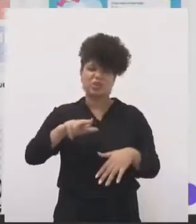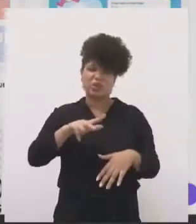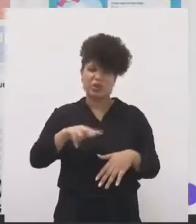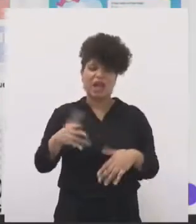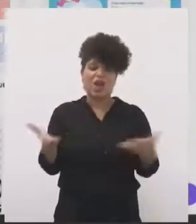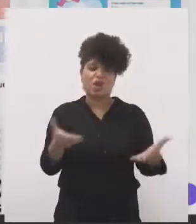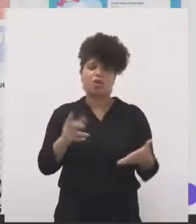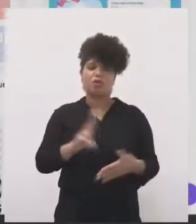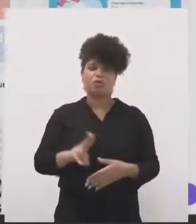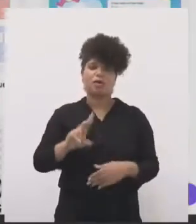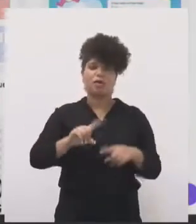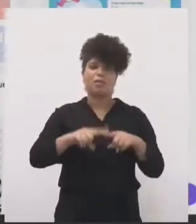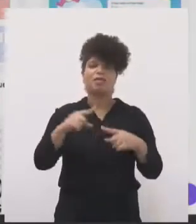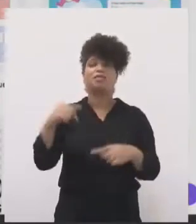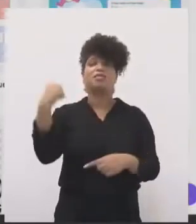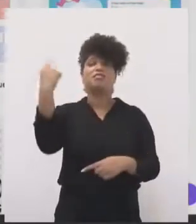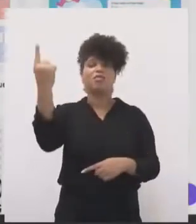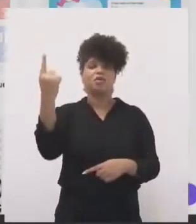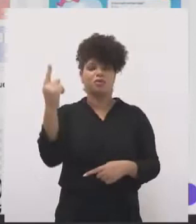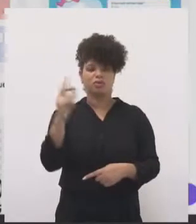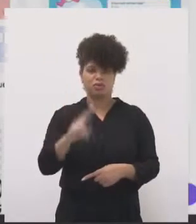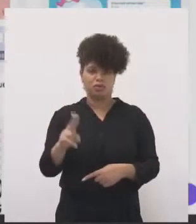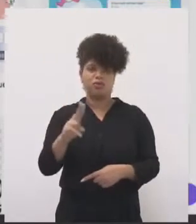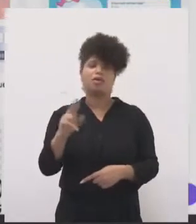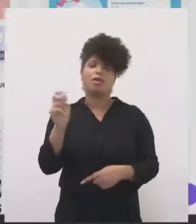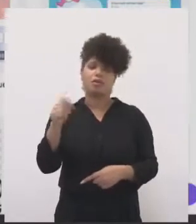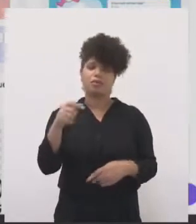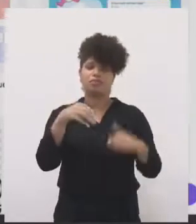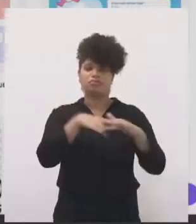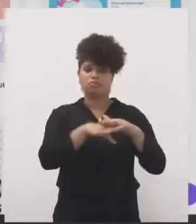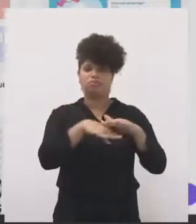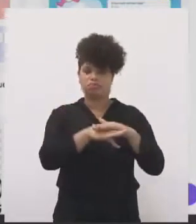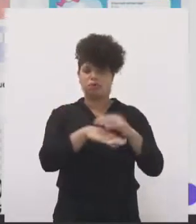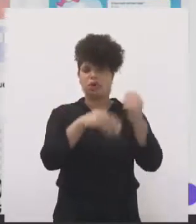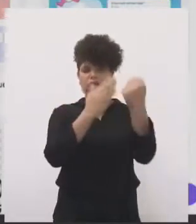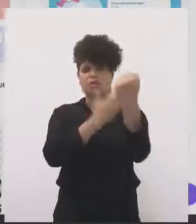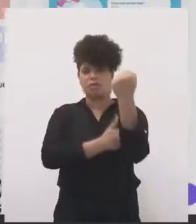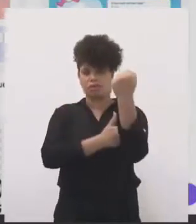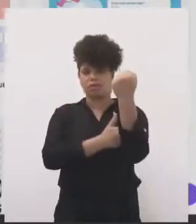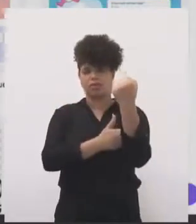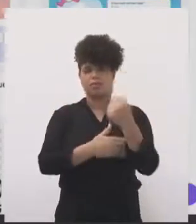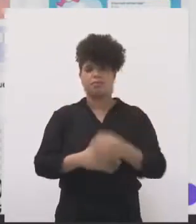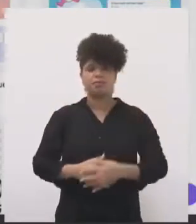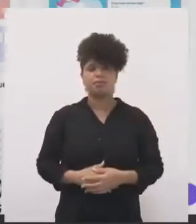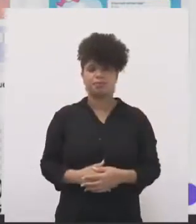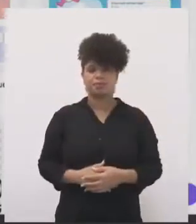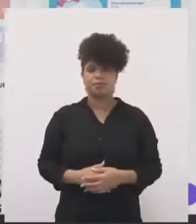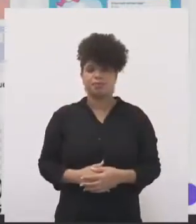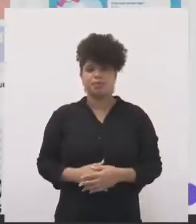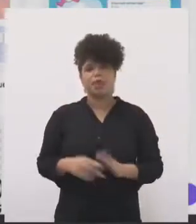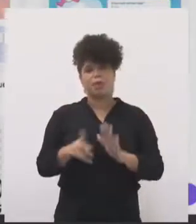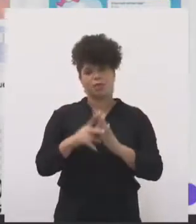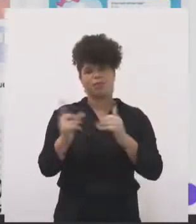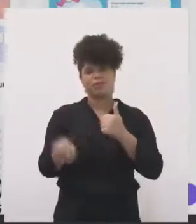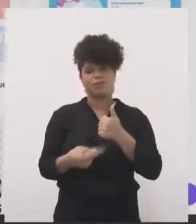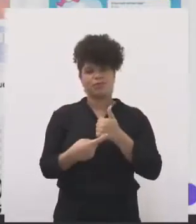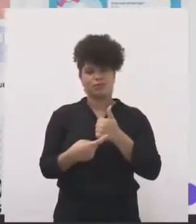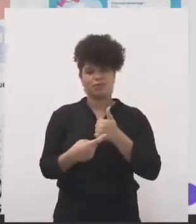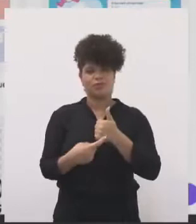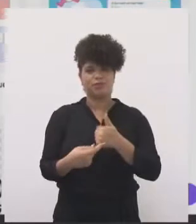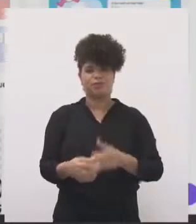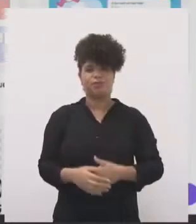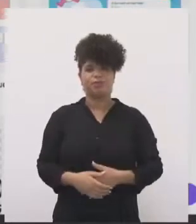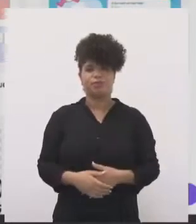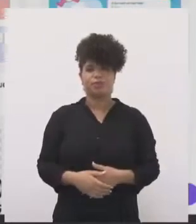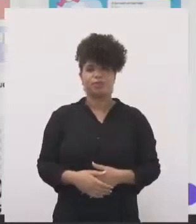nesse momento, mas eu quero guardar para um momento posterior, então eu deixo tudo aqui na minha pasta de curtidas. Em seguida,